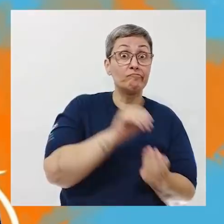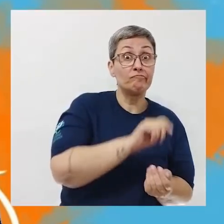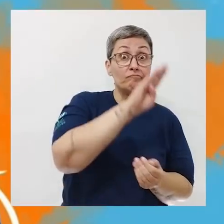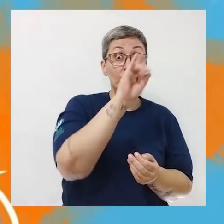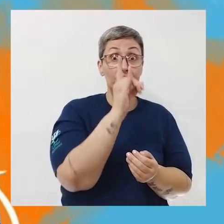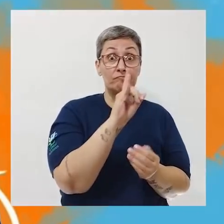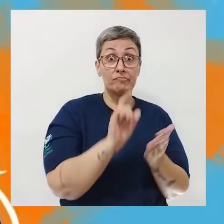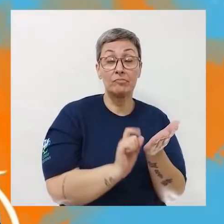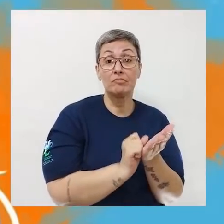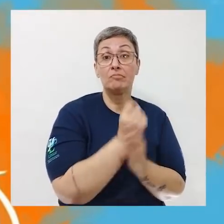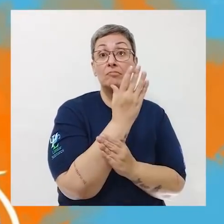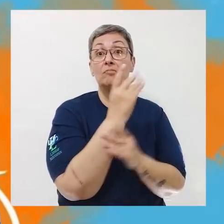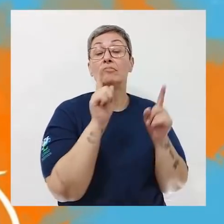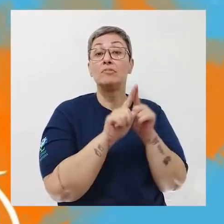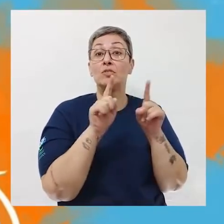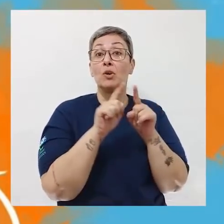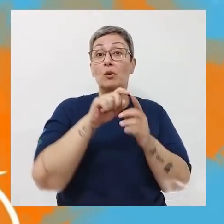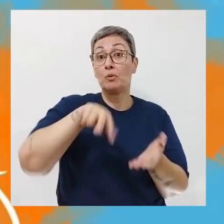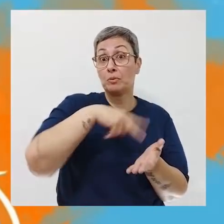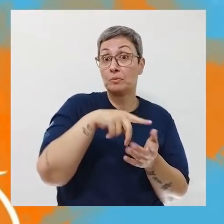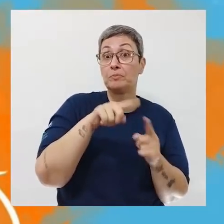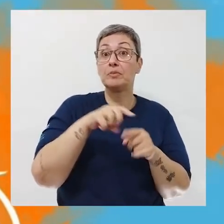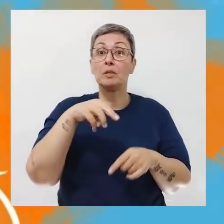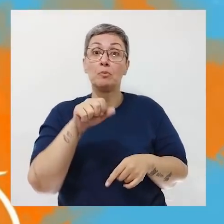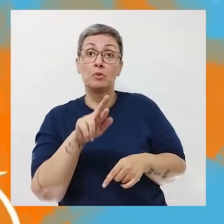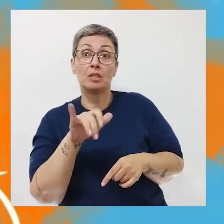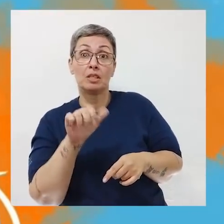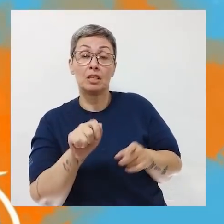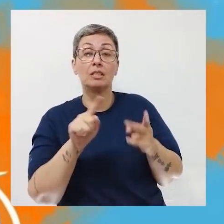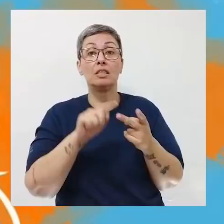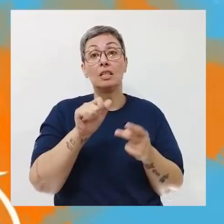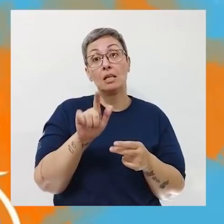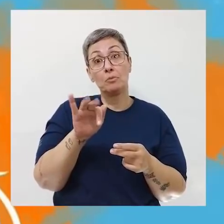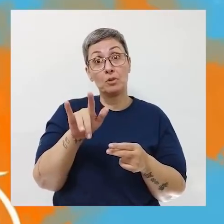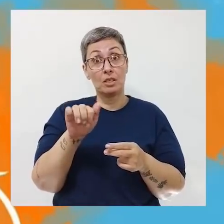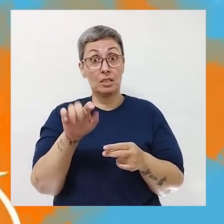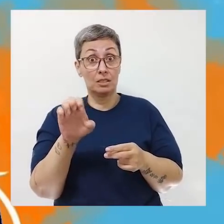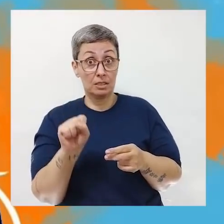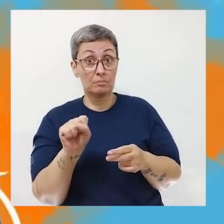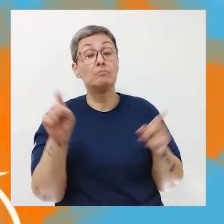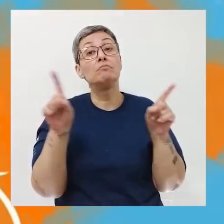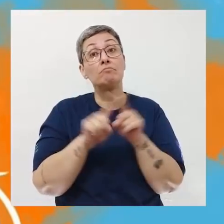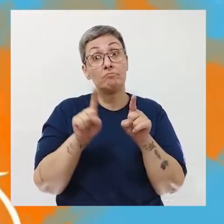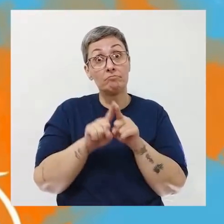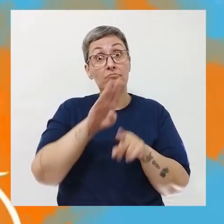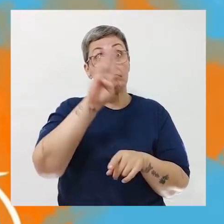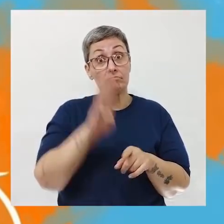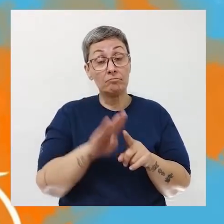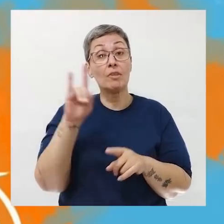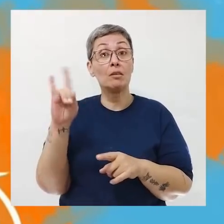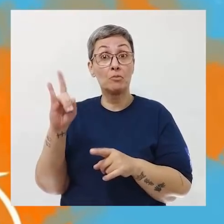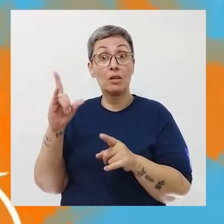que acabou dando origem a outras danças bolivianas como a morenada e a caporales. Assim como no Brasil,